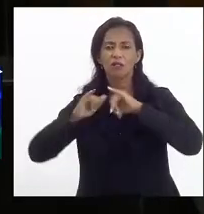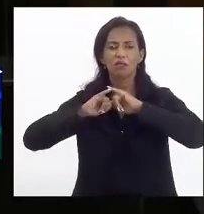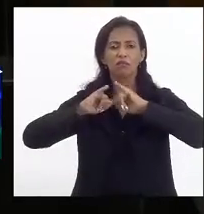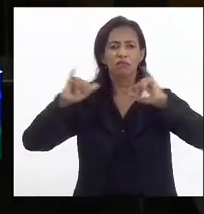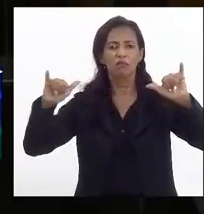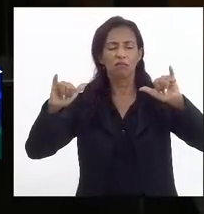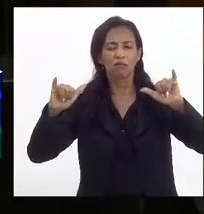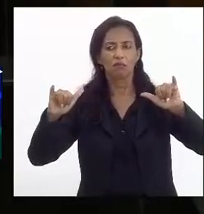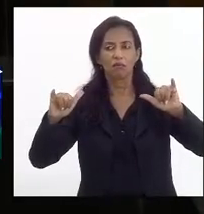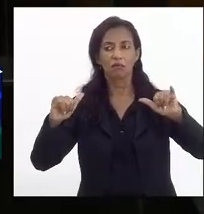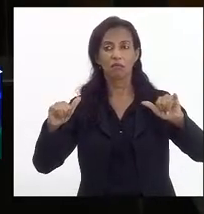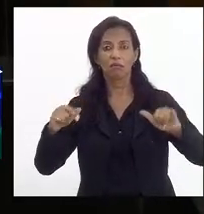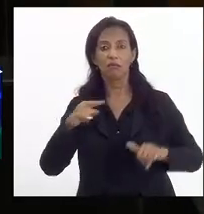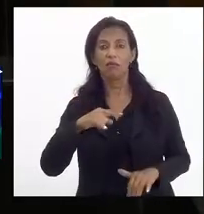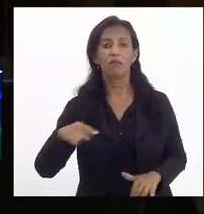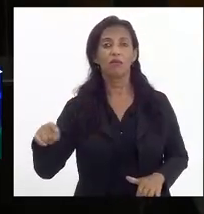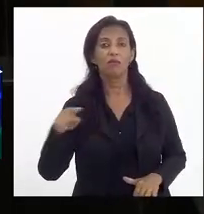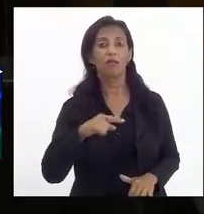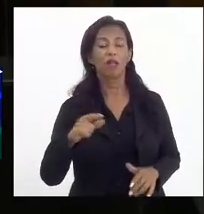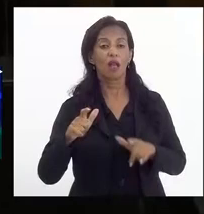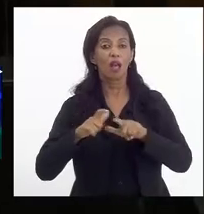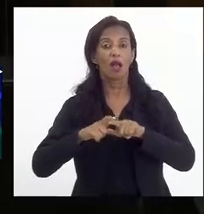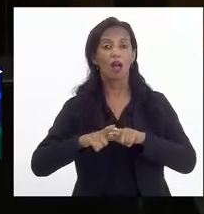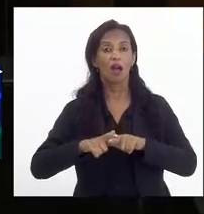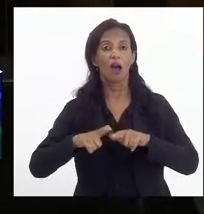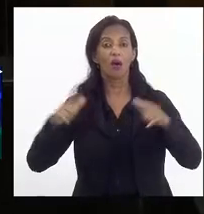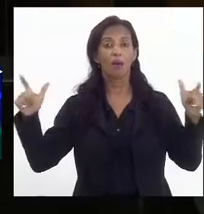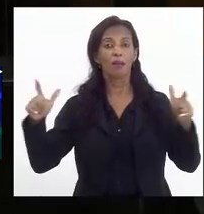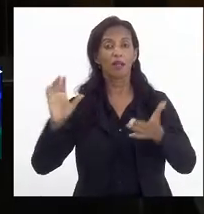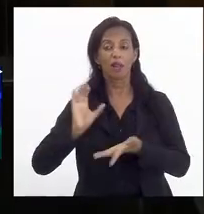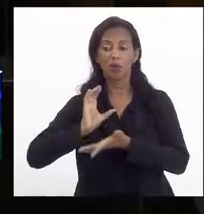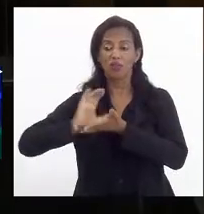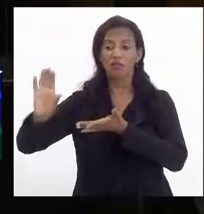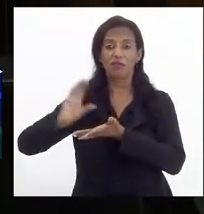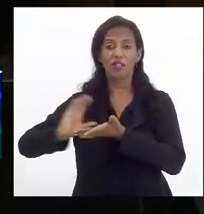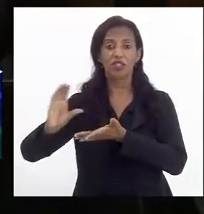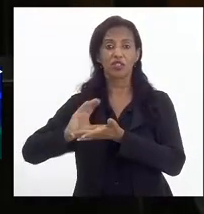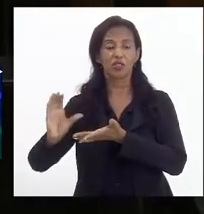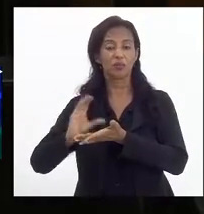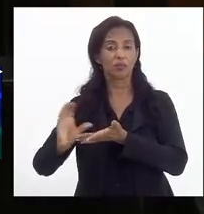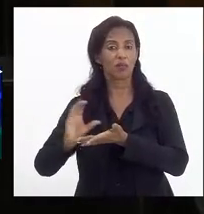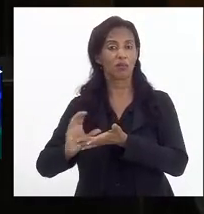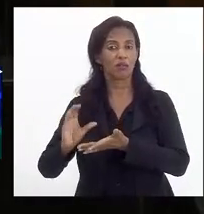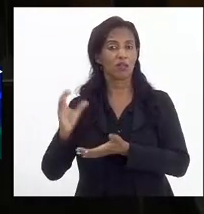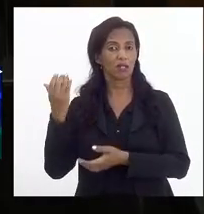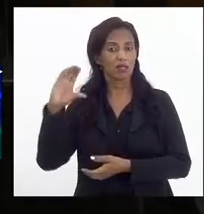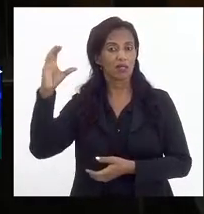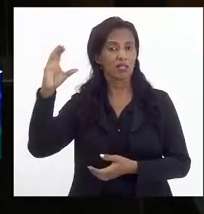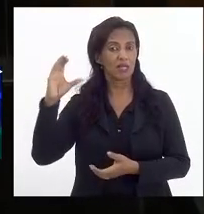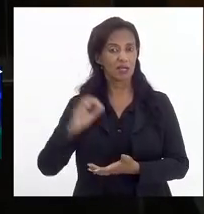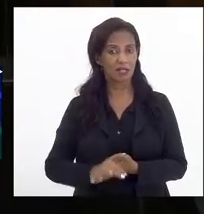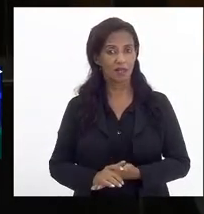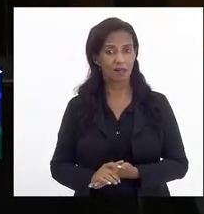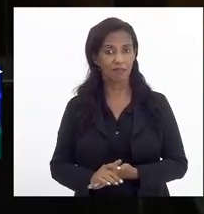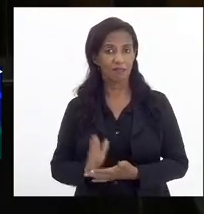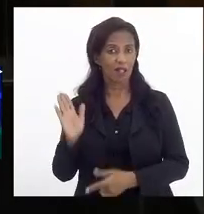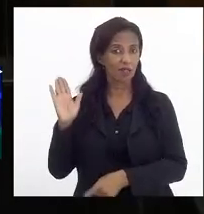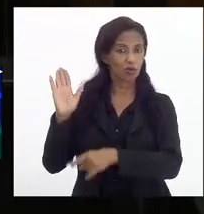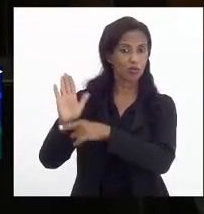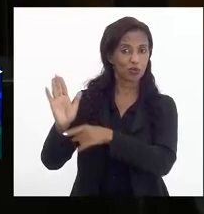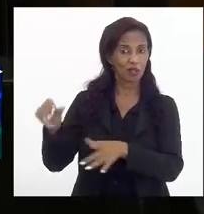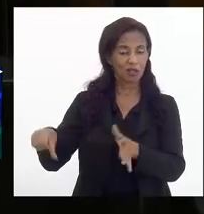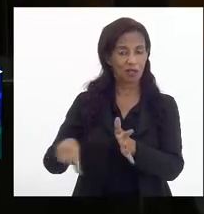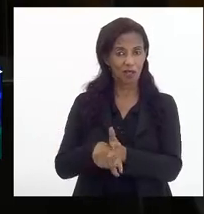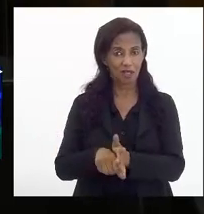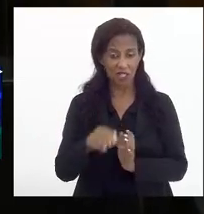para os mesmos todos nós aqui foi aumentar o investimento em ciência para combater a crise Olha a lógica